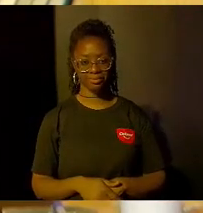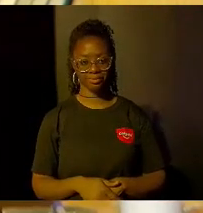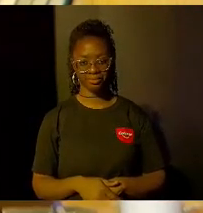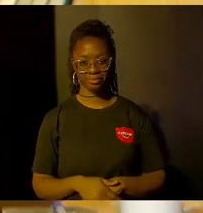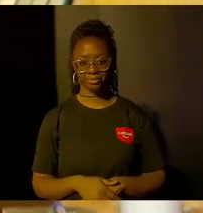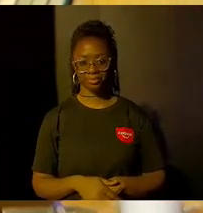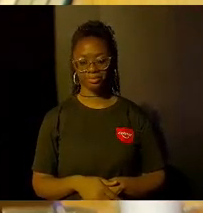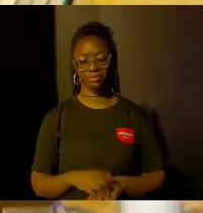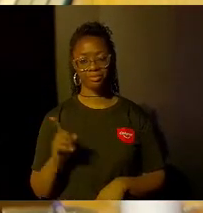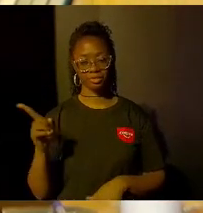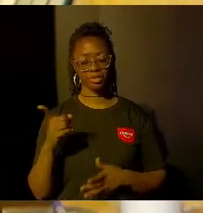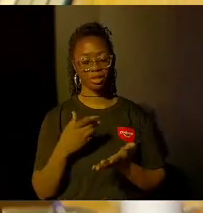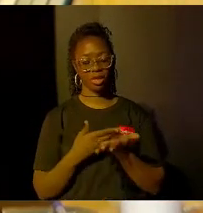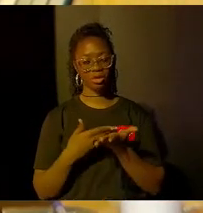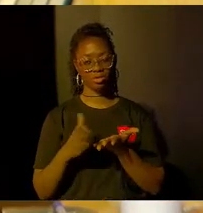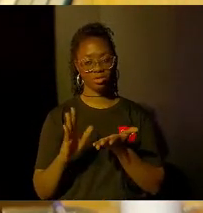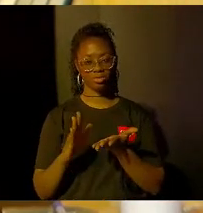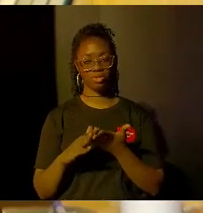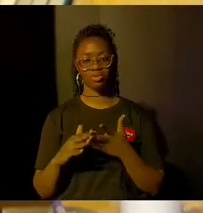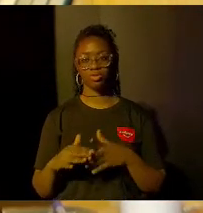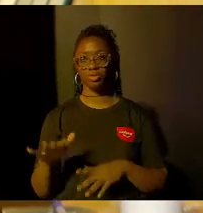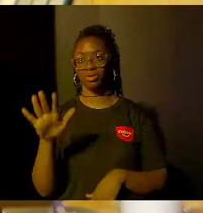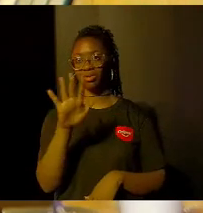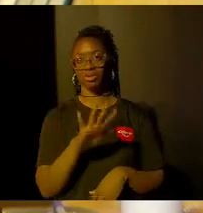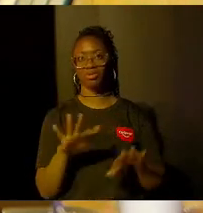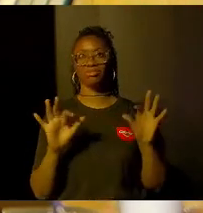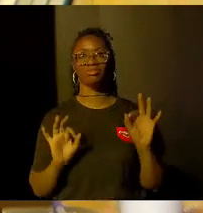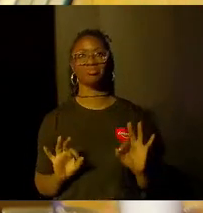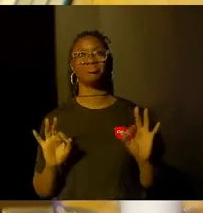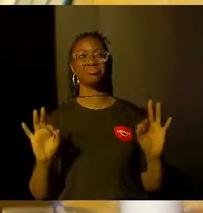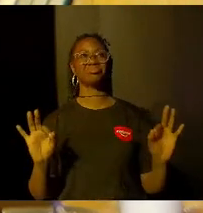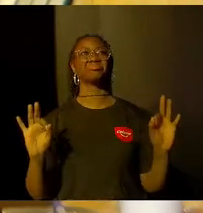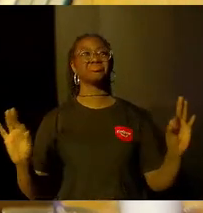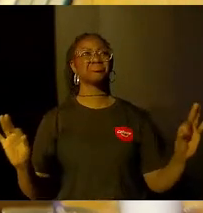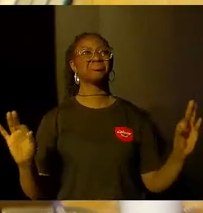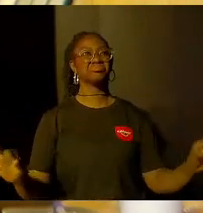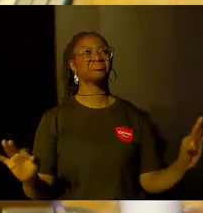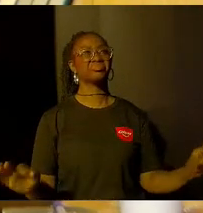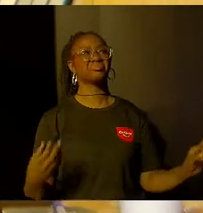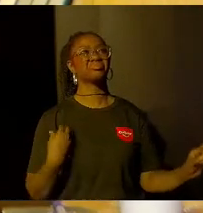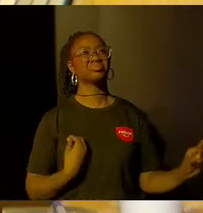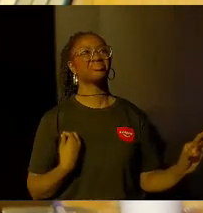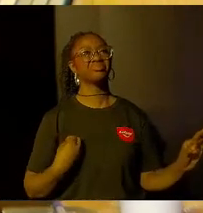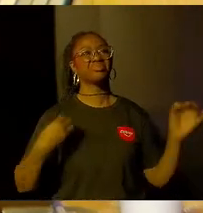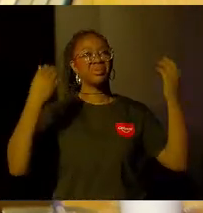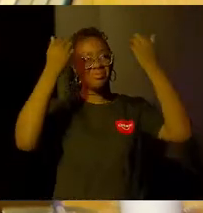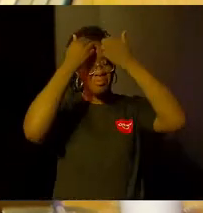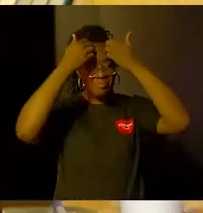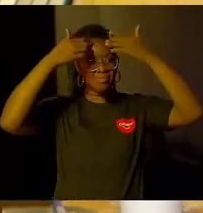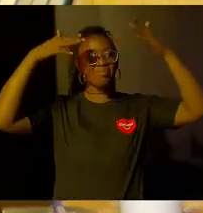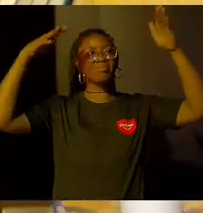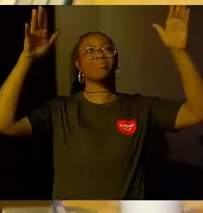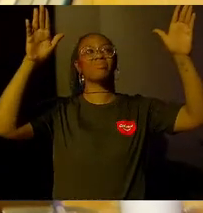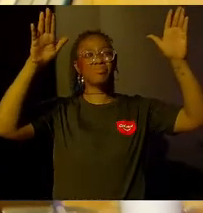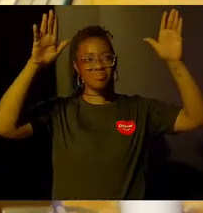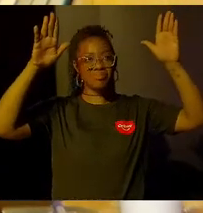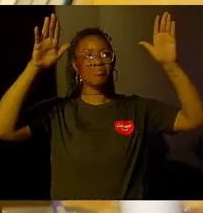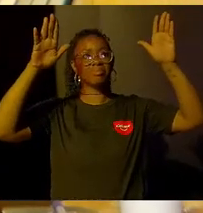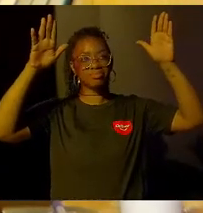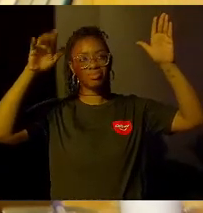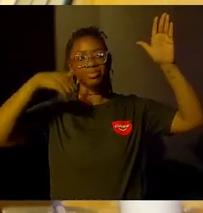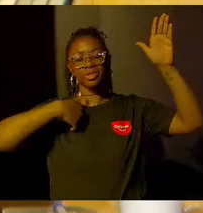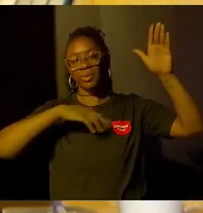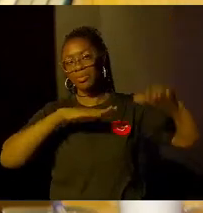instaurou-se ali o cenário ideal para viver intensamente a consciência da minha condenação à